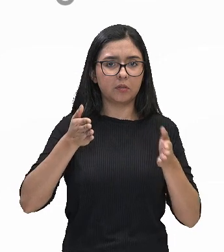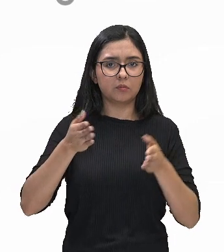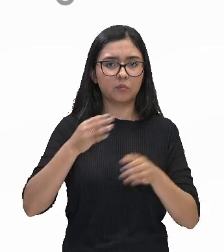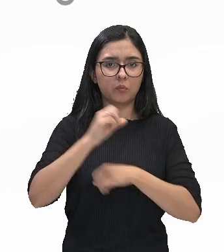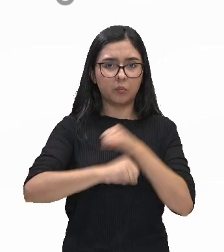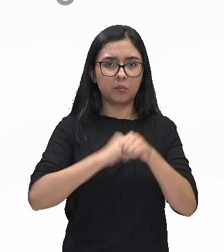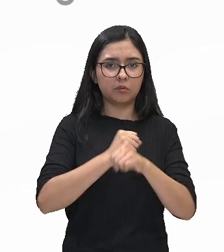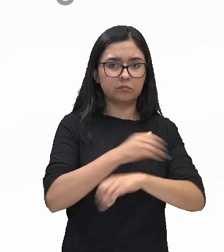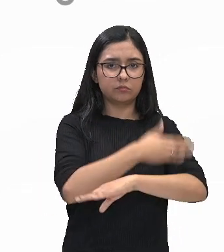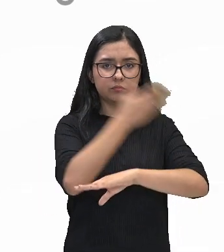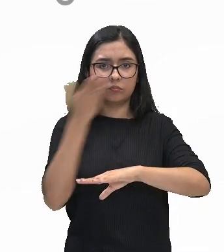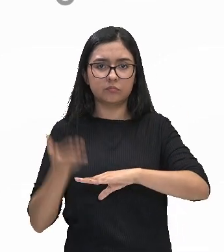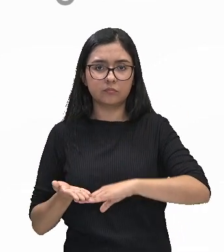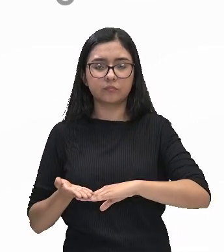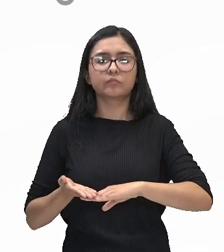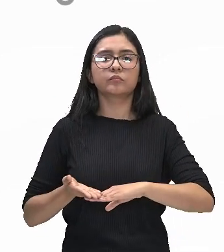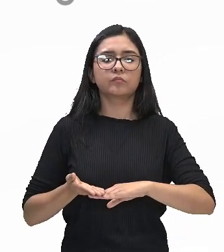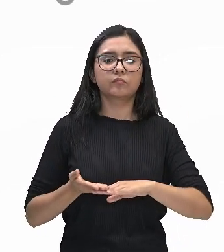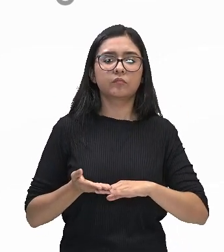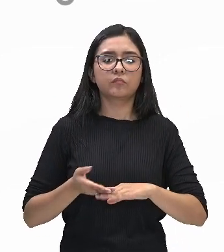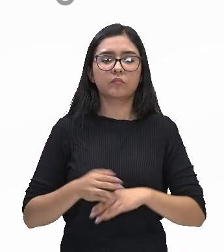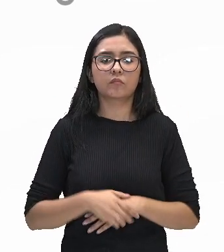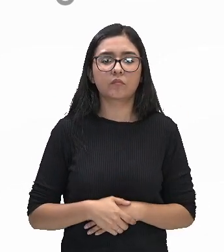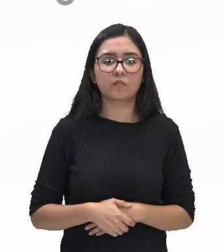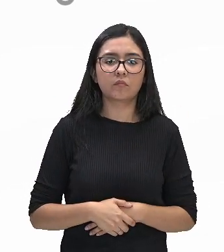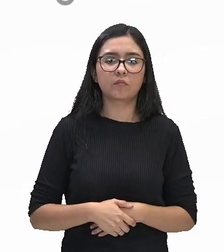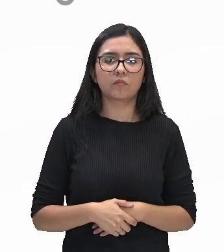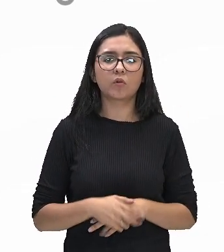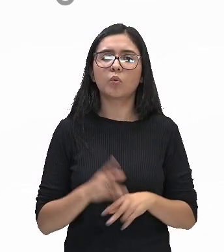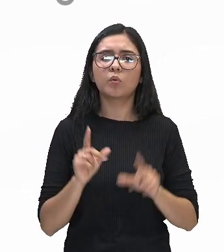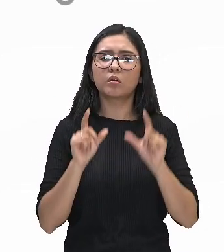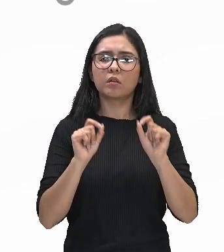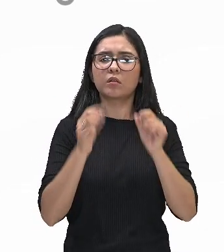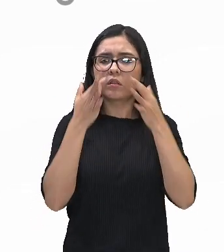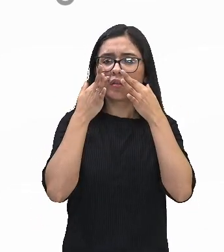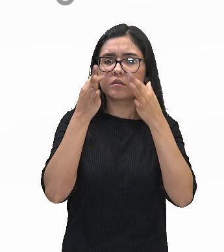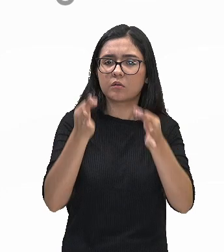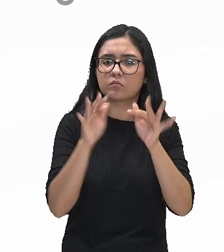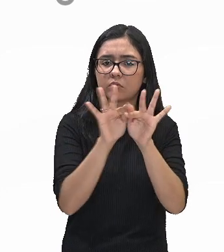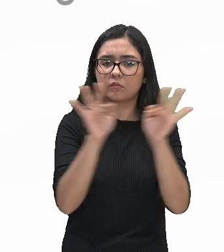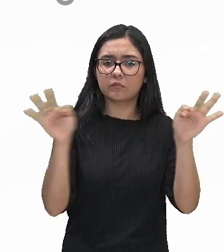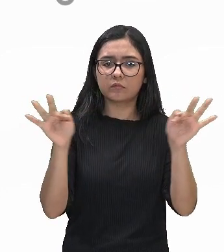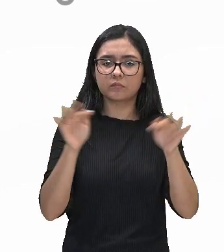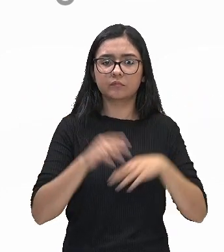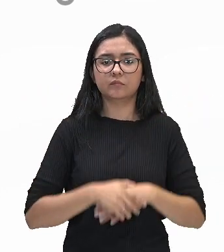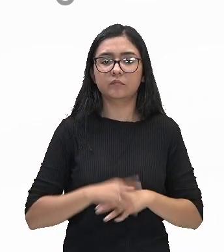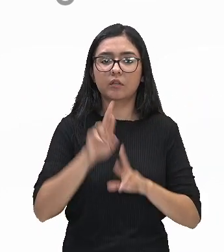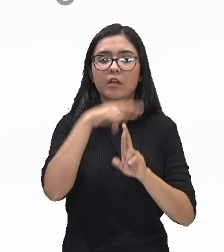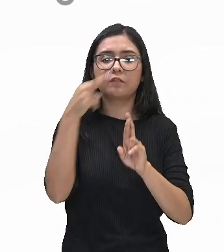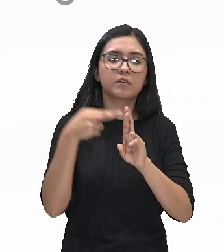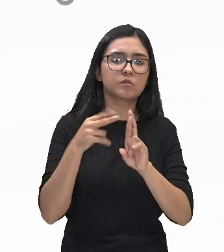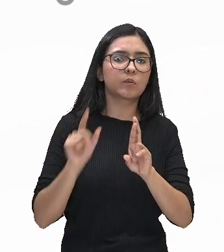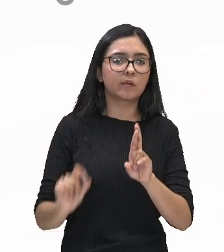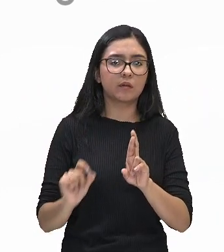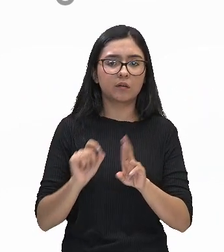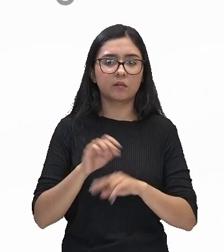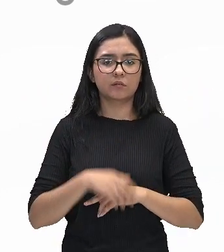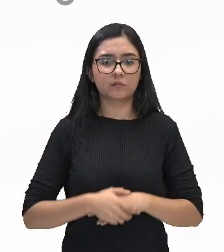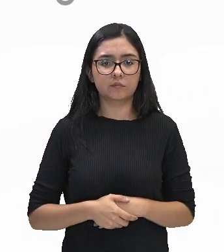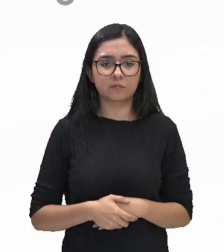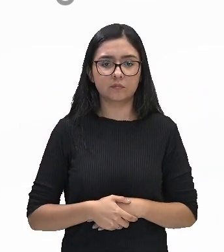ano. O que é que eu vou prestar atenção aqui? Na função referencial, é